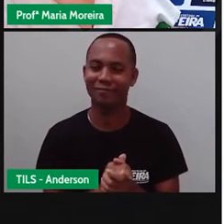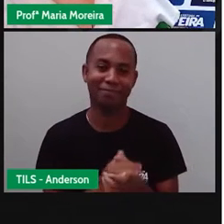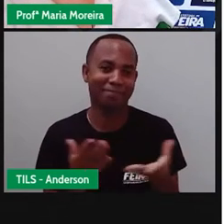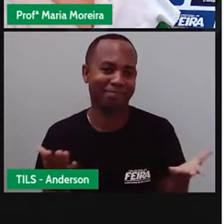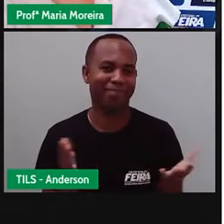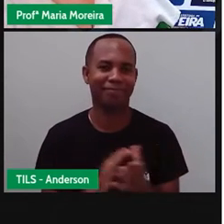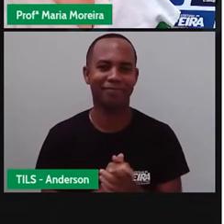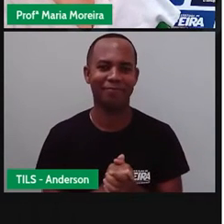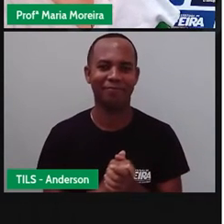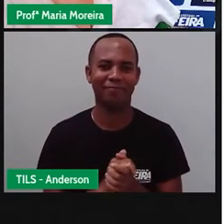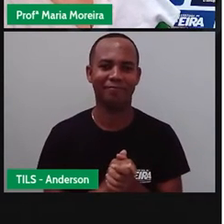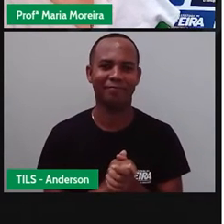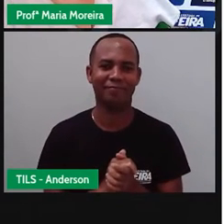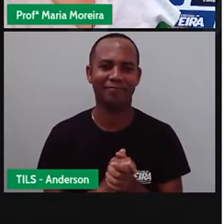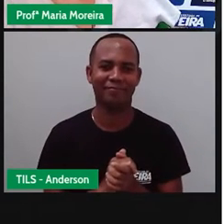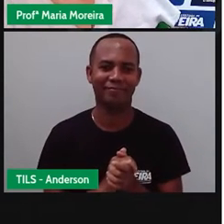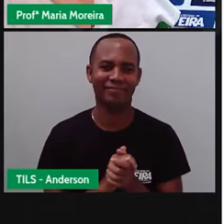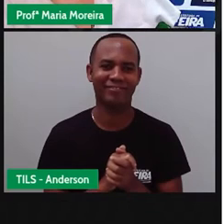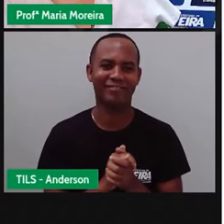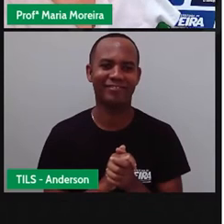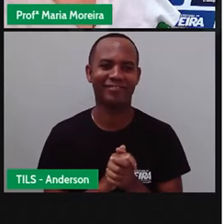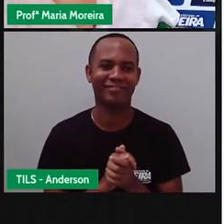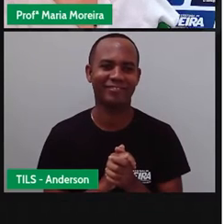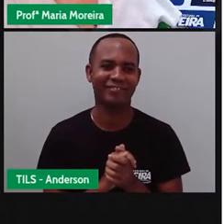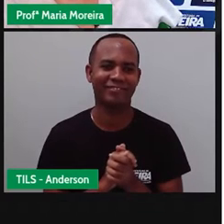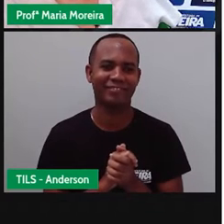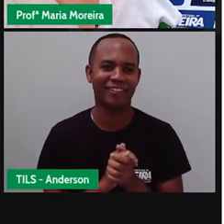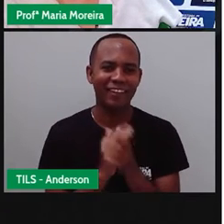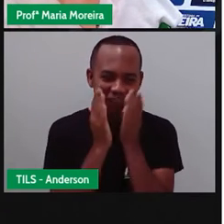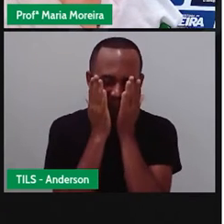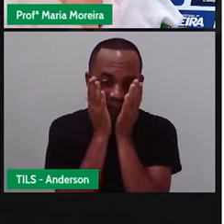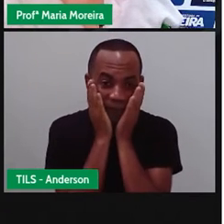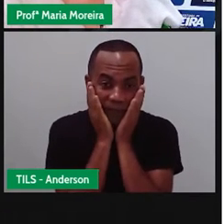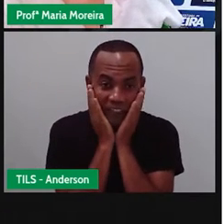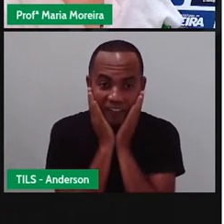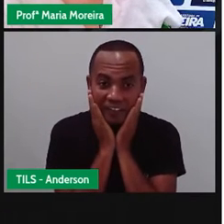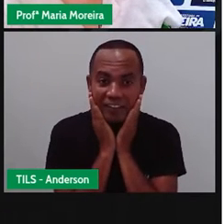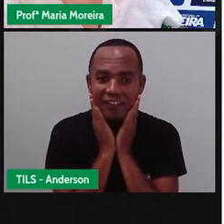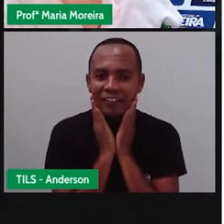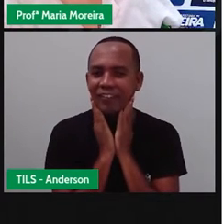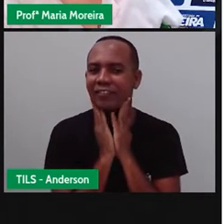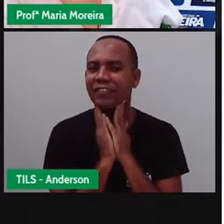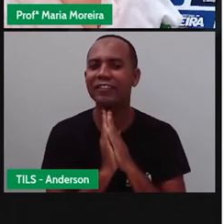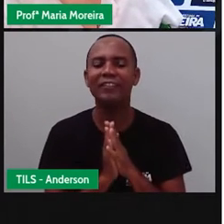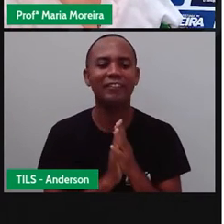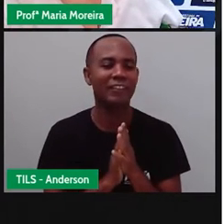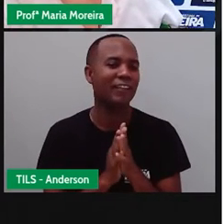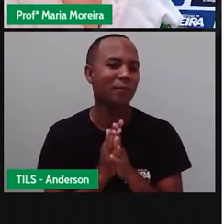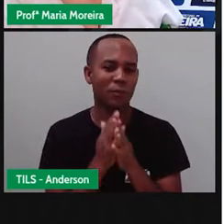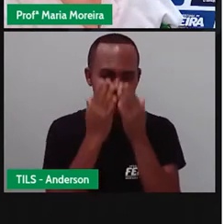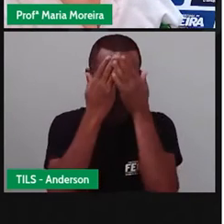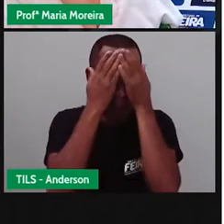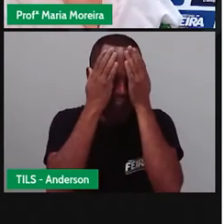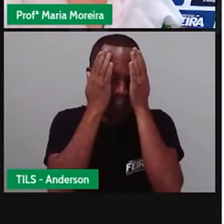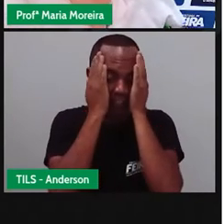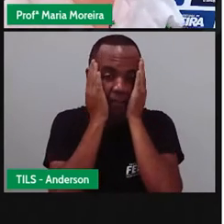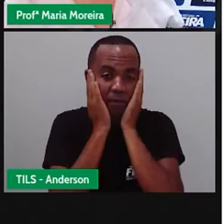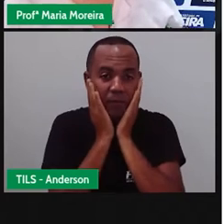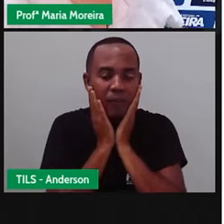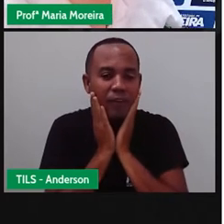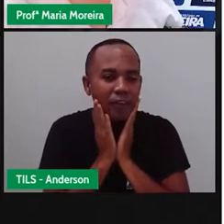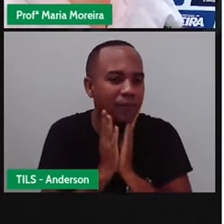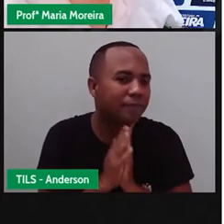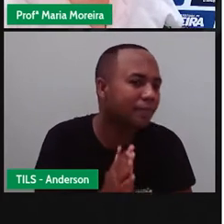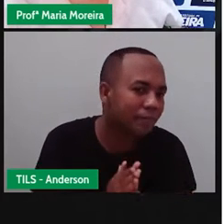quase 100 anos vai me bater no final não não é agressão ao coleguinha não pode ensinar Anderson Resolveu a carinha dele sim tipo militar